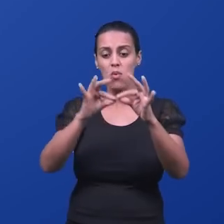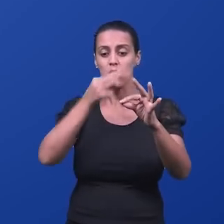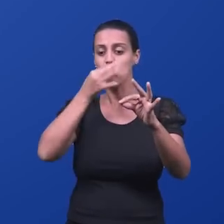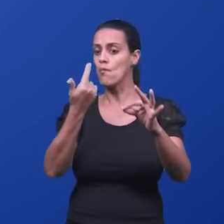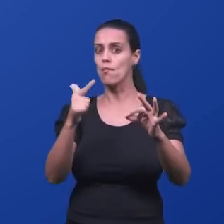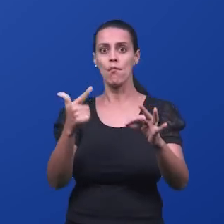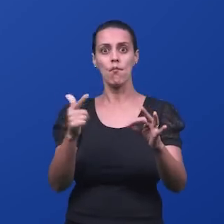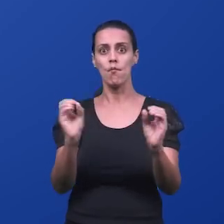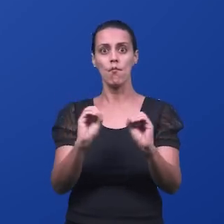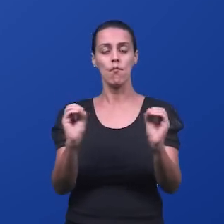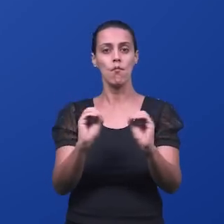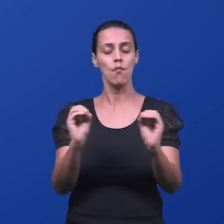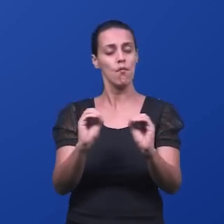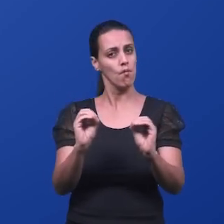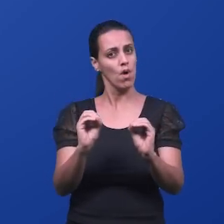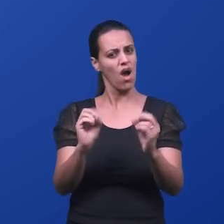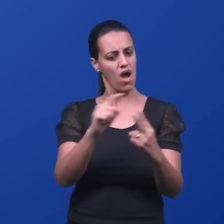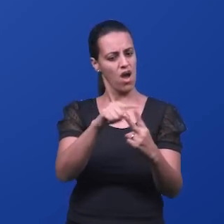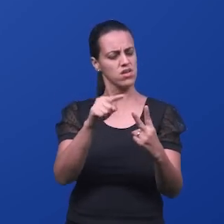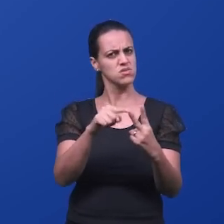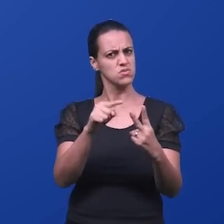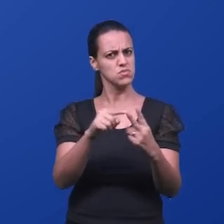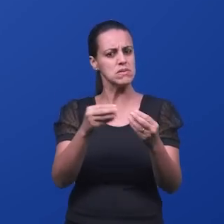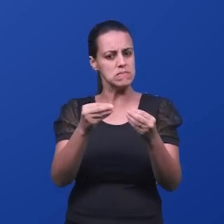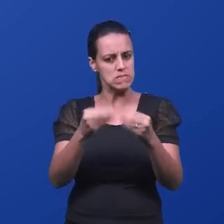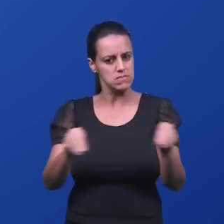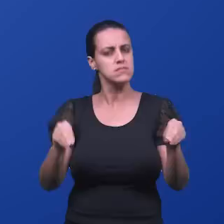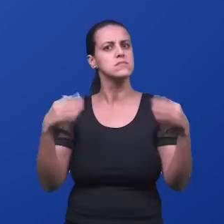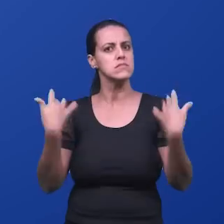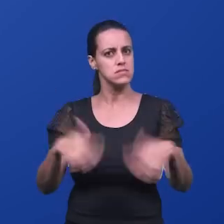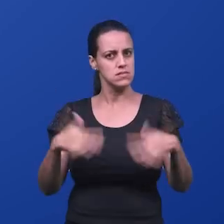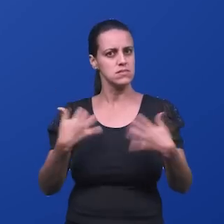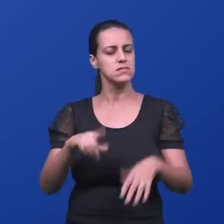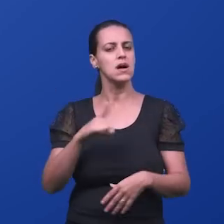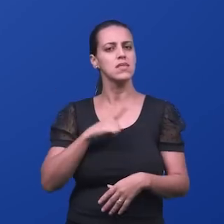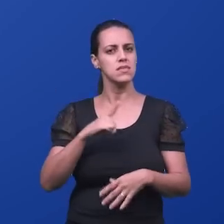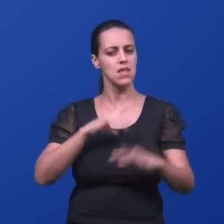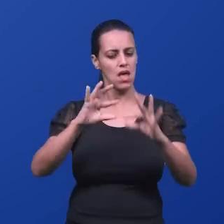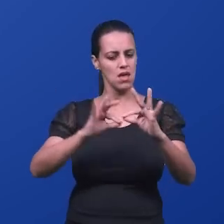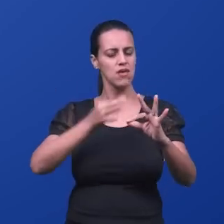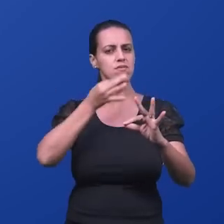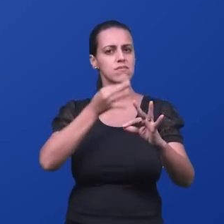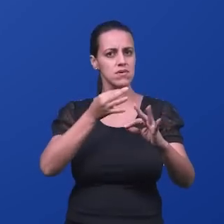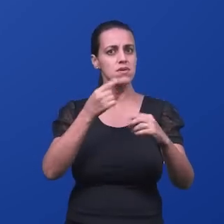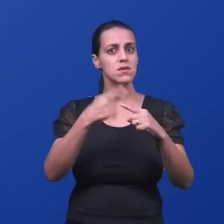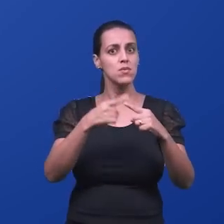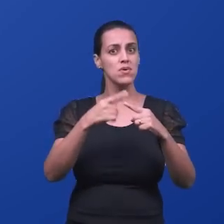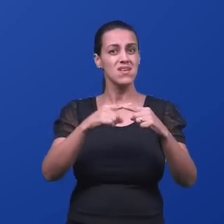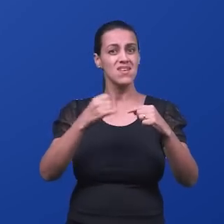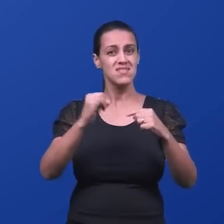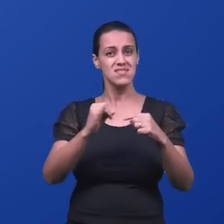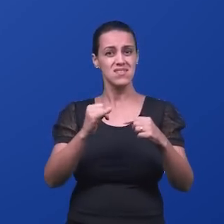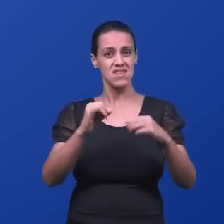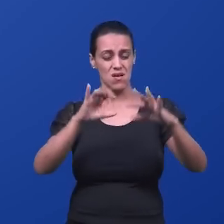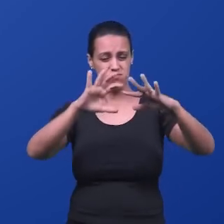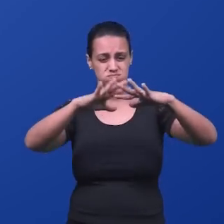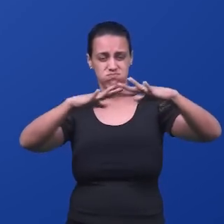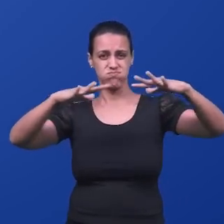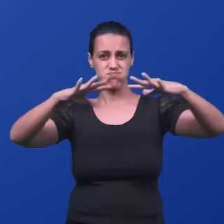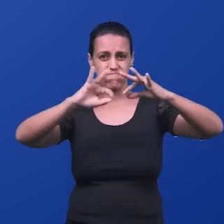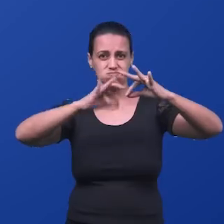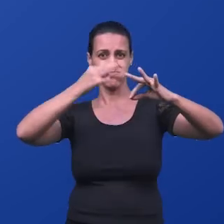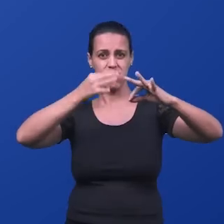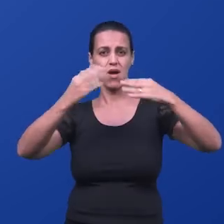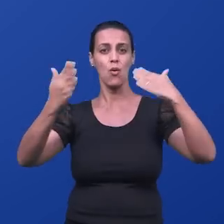como a raposinha, elas trazem um grande prejuízo para a vinha, impedindo assim o crescimento